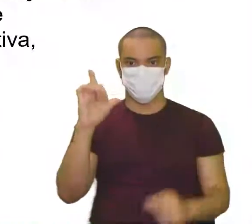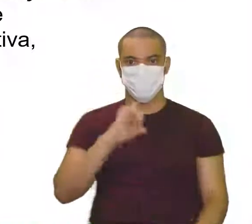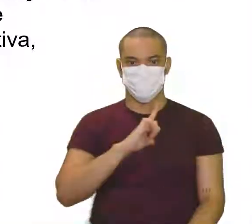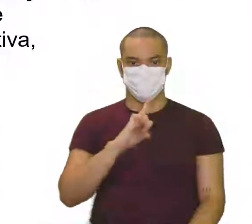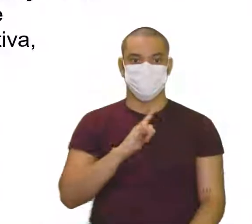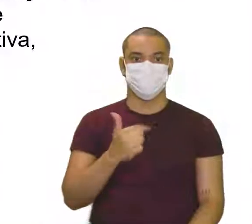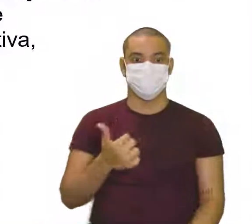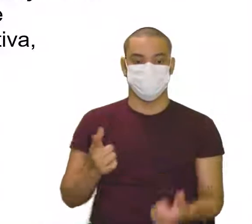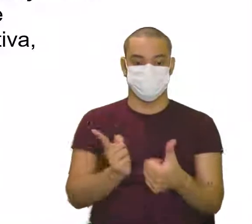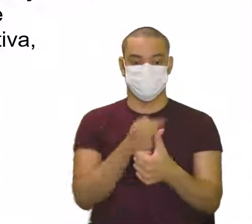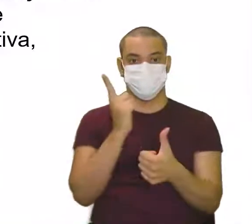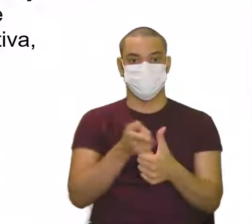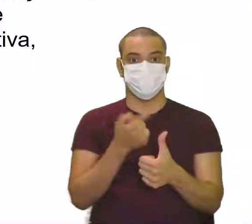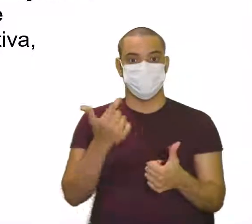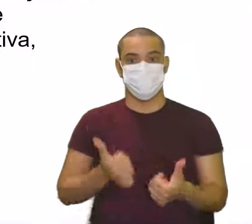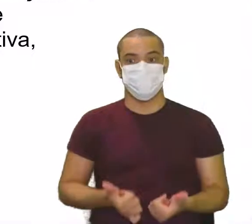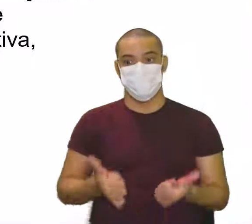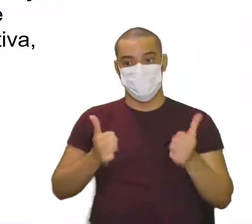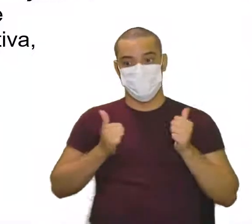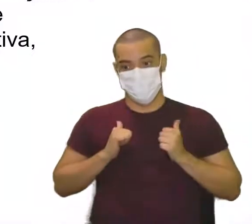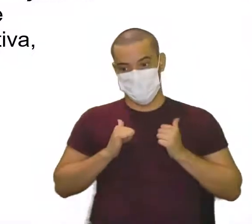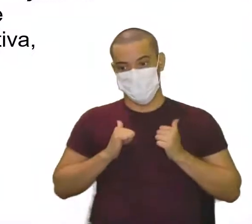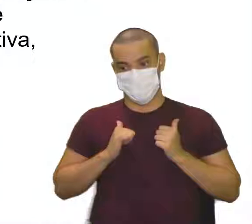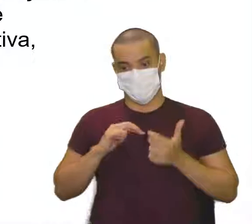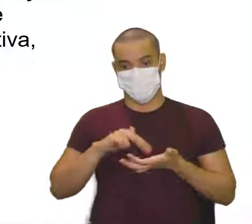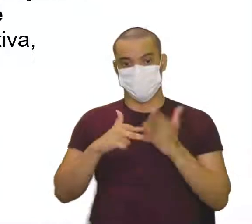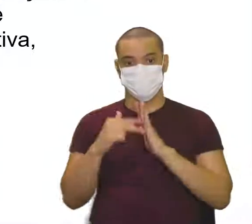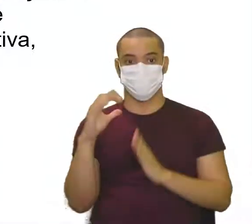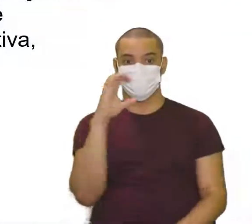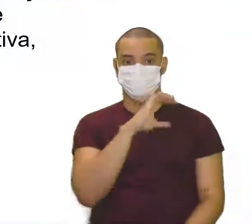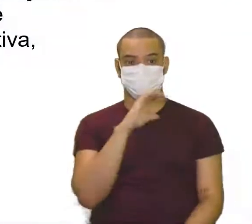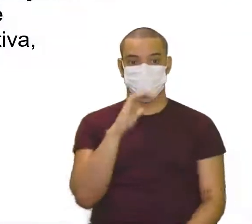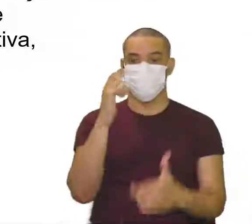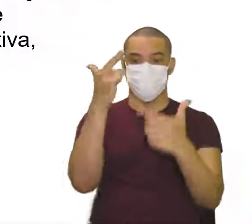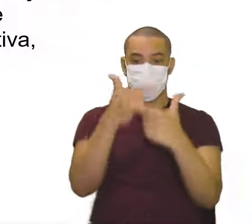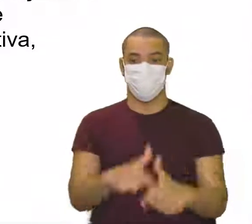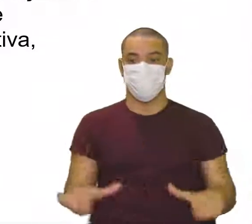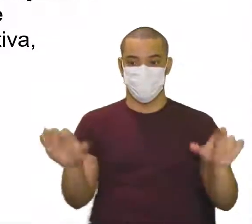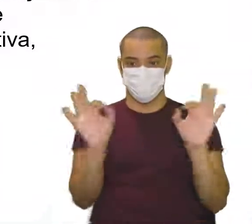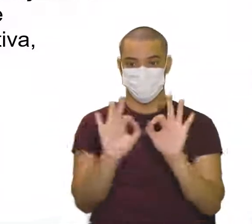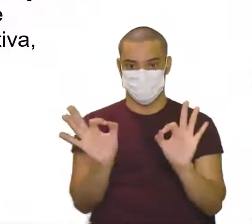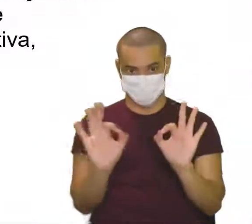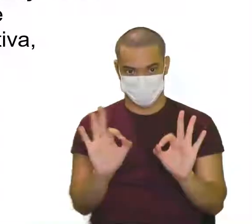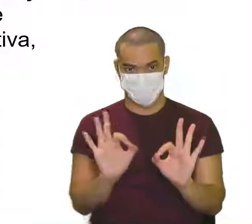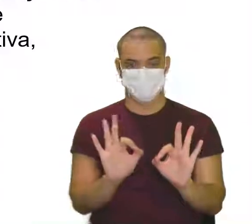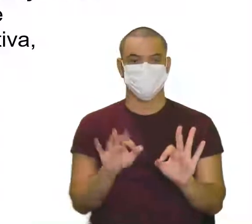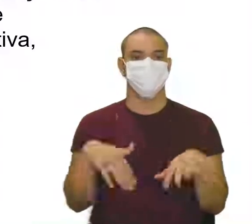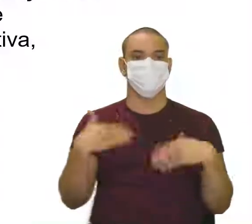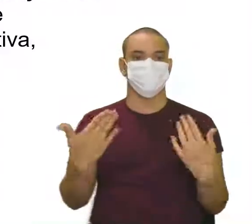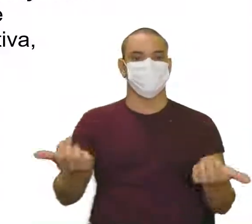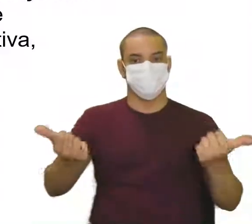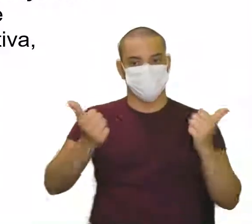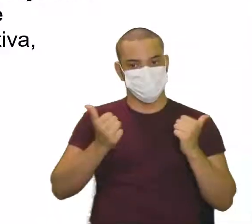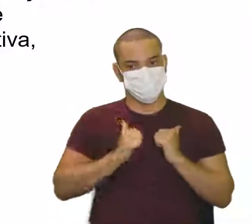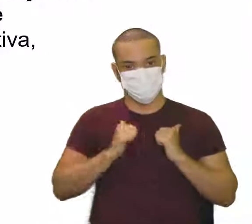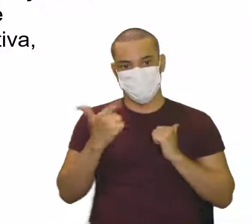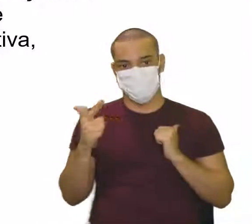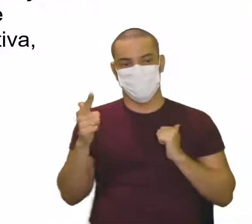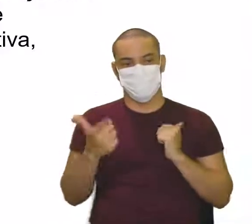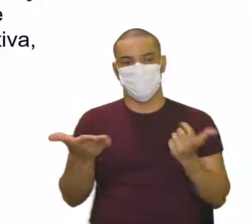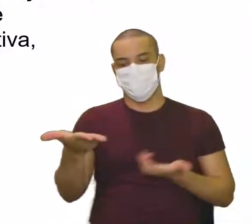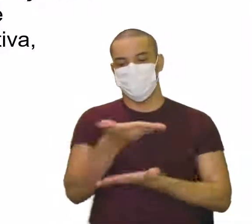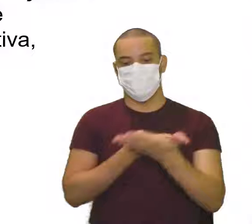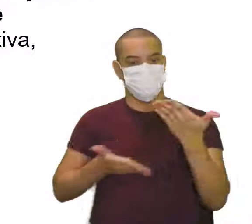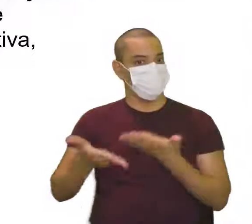em repouso. Repouso é velocidade nula. Então vamos lá. Um campo magnético estacionário não interage com cargas